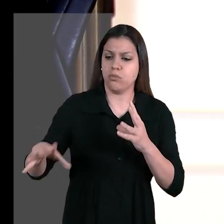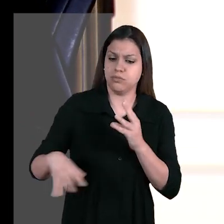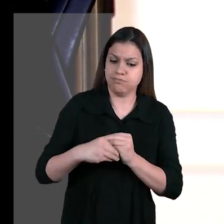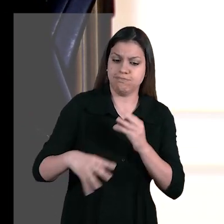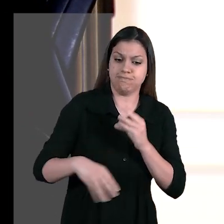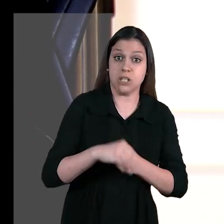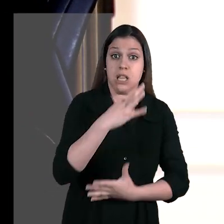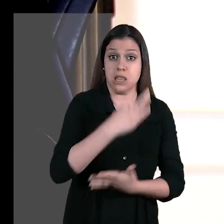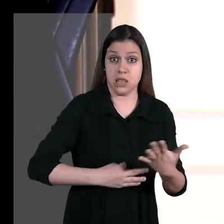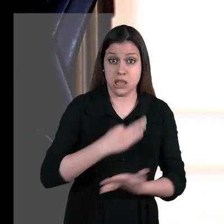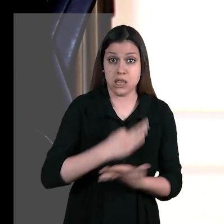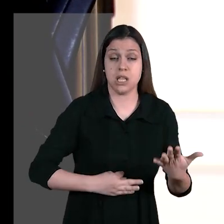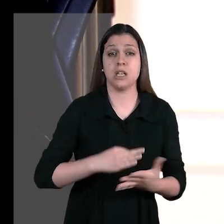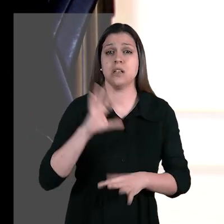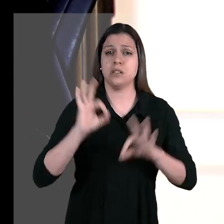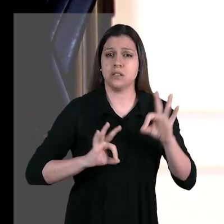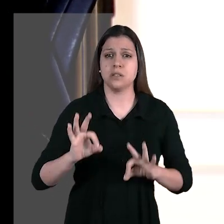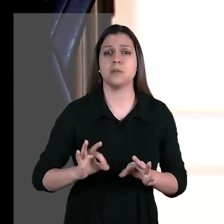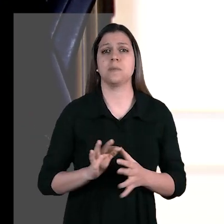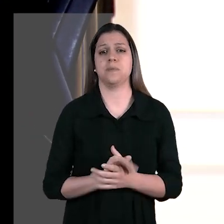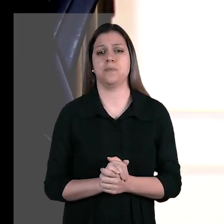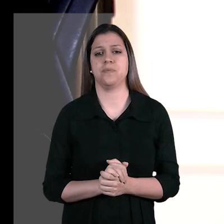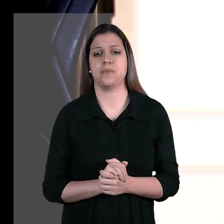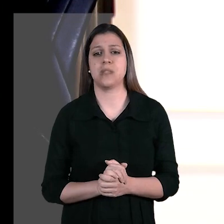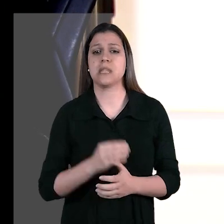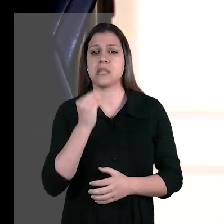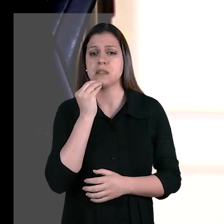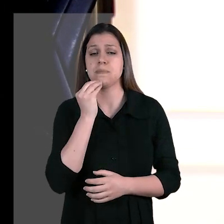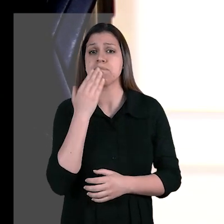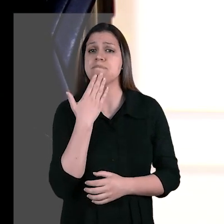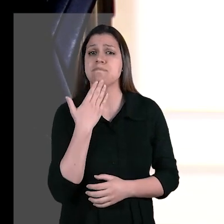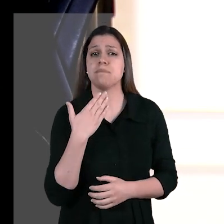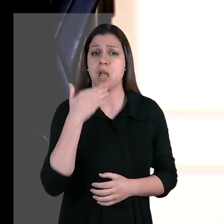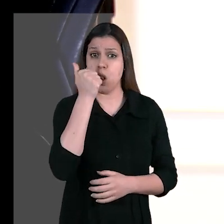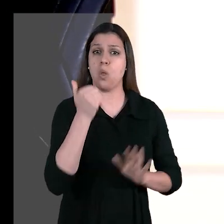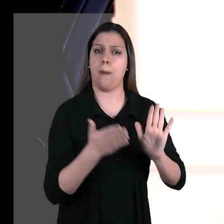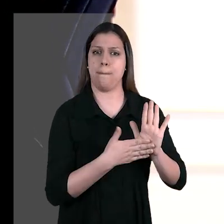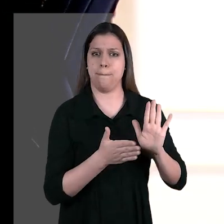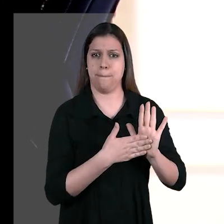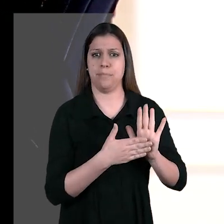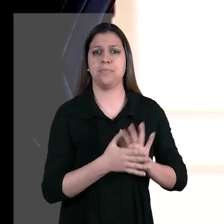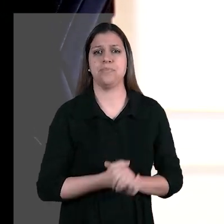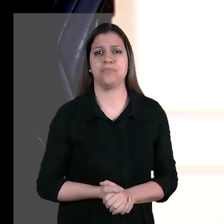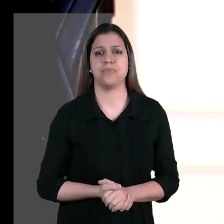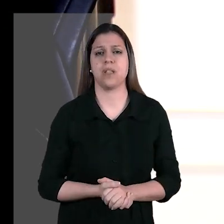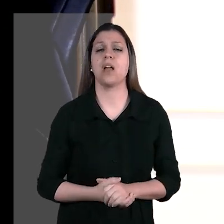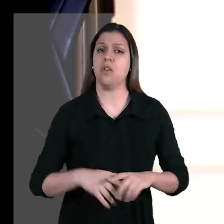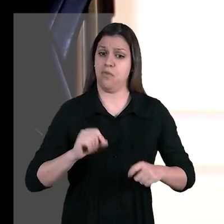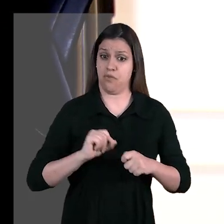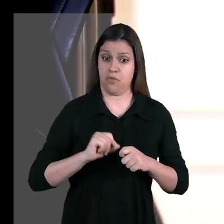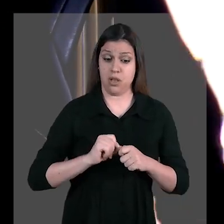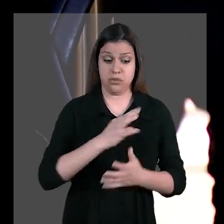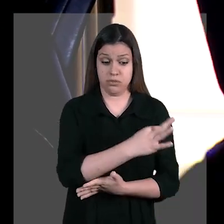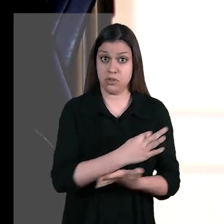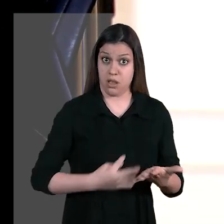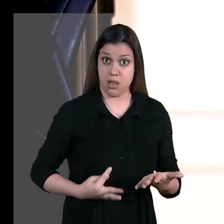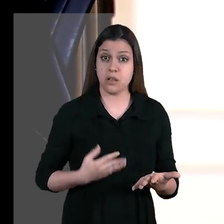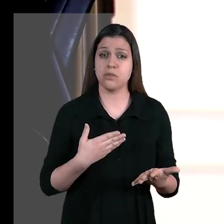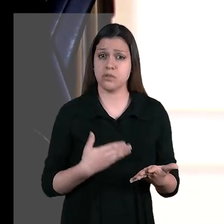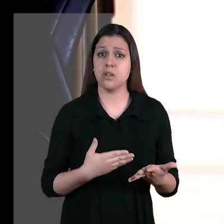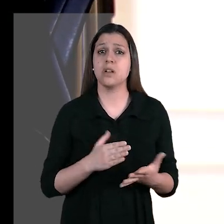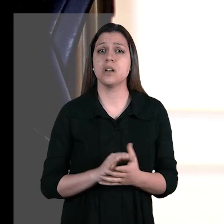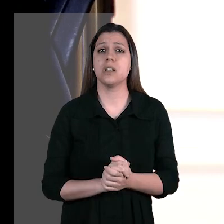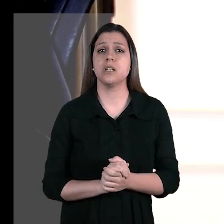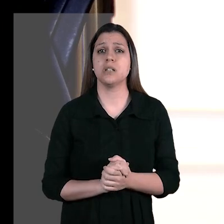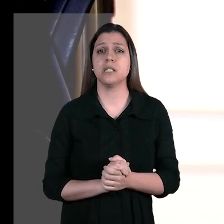que foram feitos, foram inseridos para melhorar essa proposta. Então, foi feito esse texto e